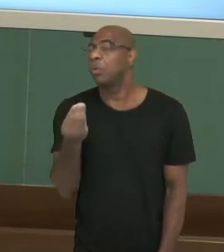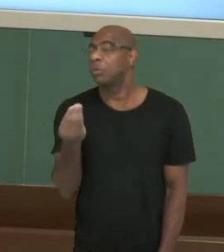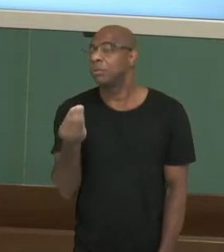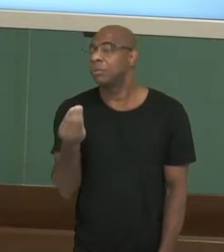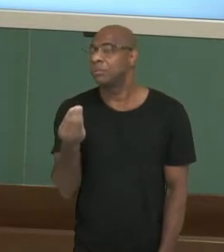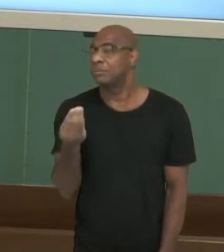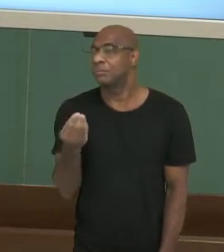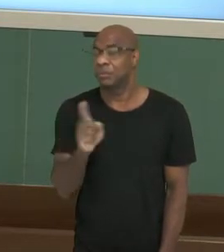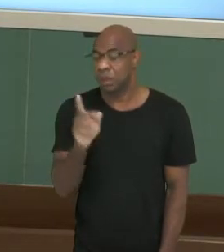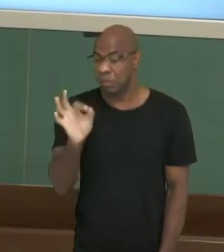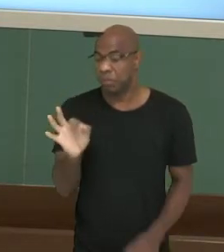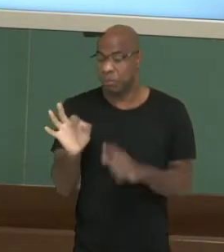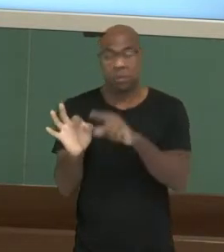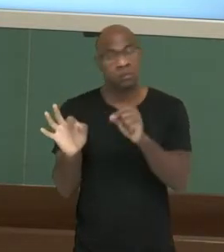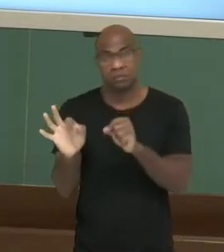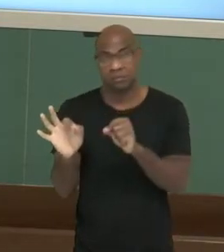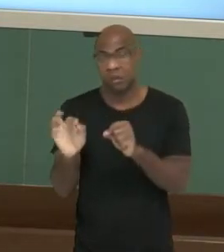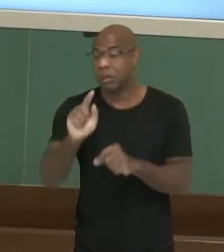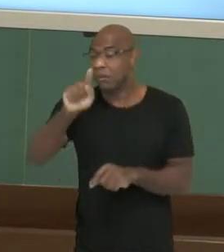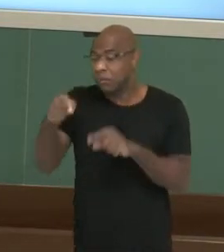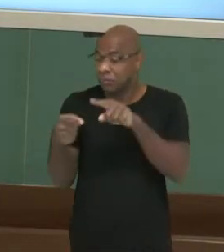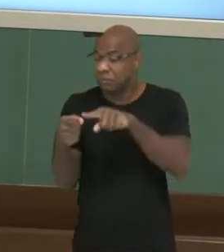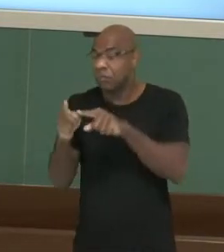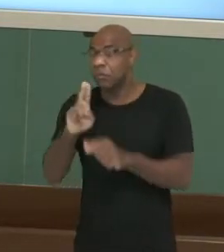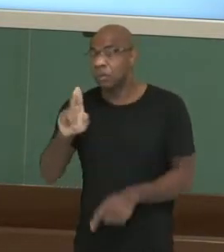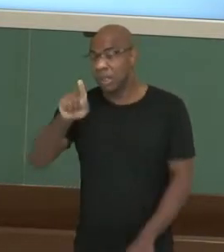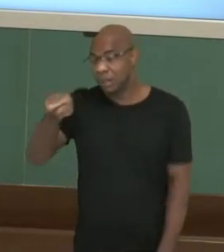usa porcentagem, você vai usar o decimal.